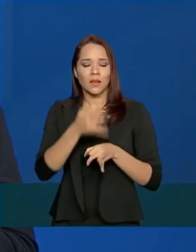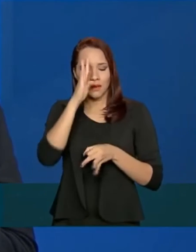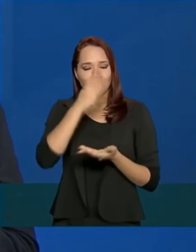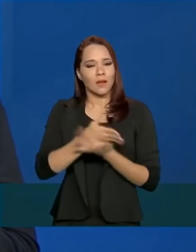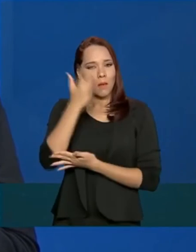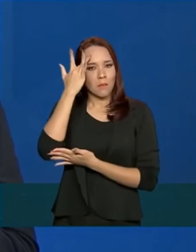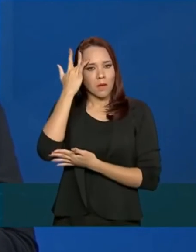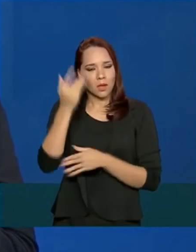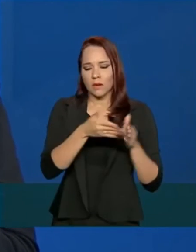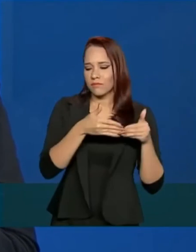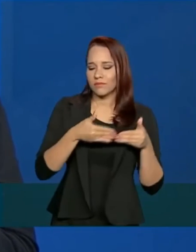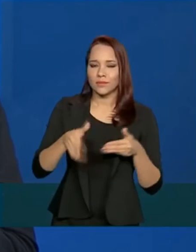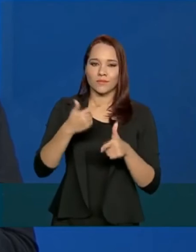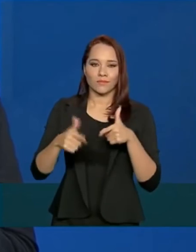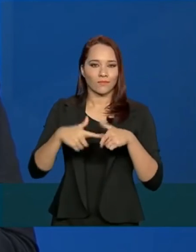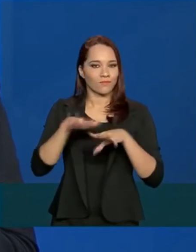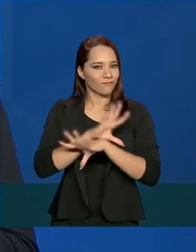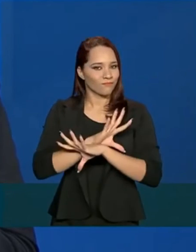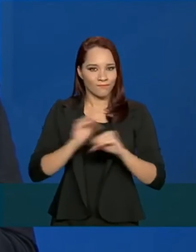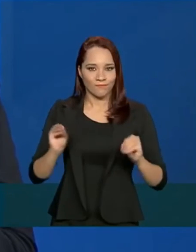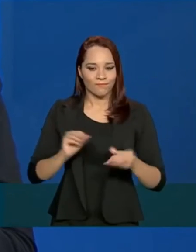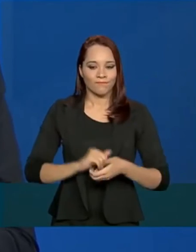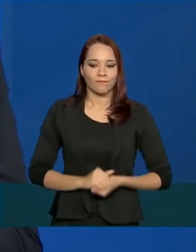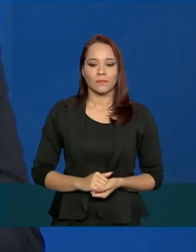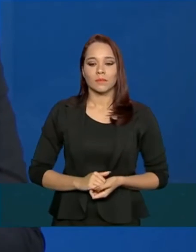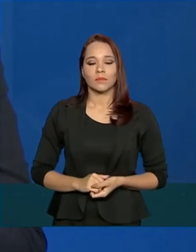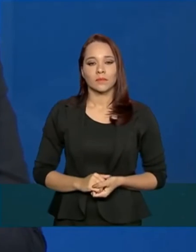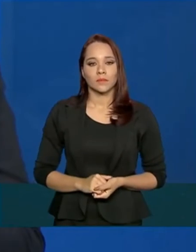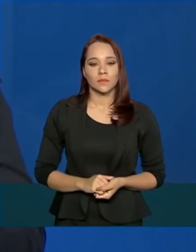seguintes esse problema vai estar totalmente solucionado.